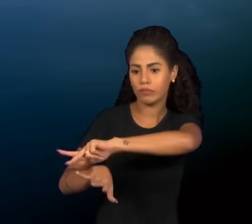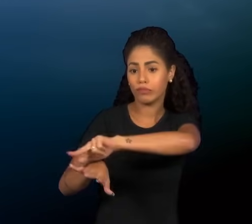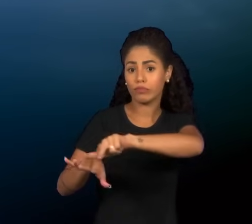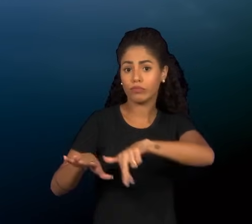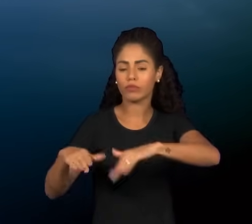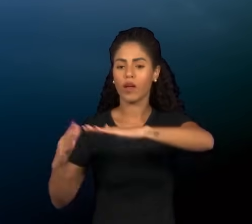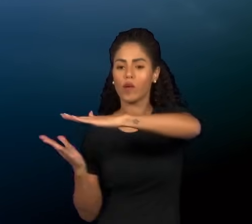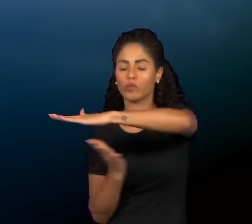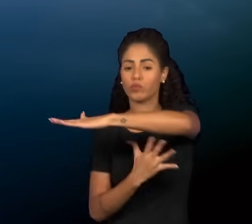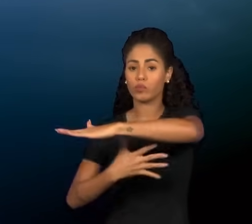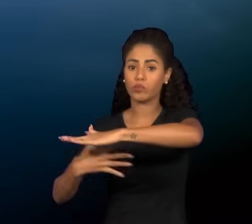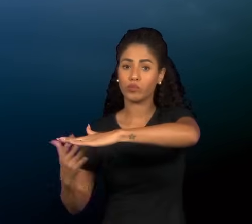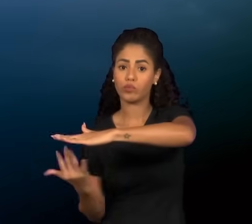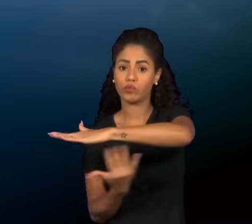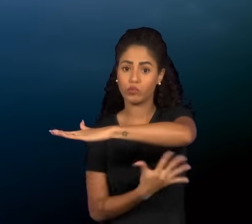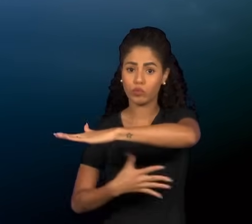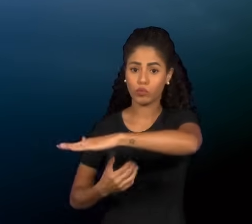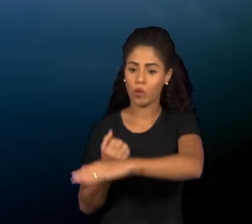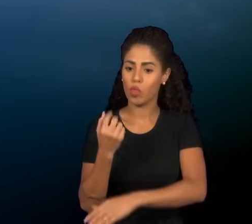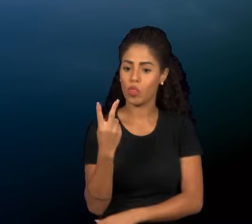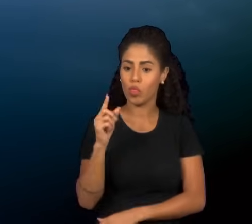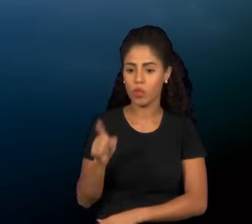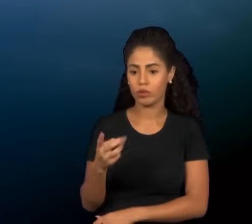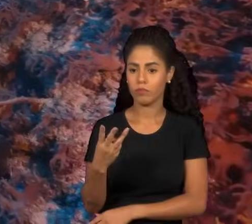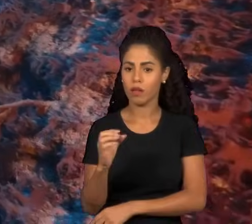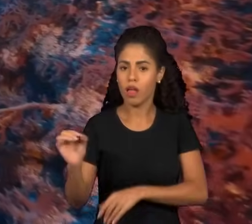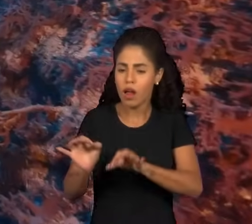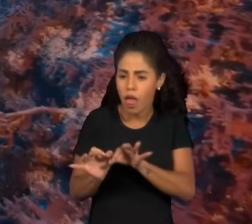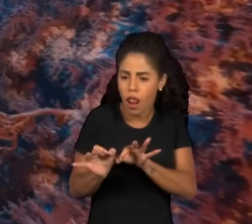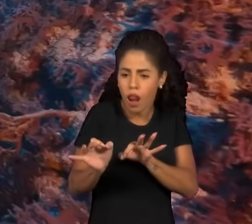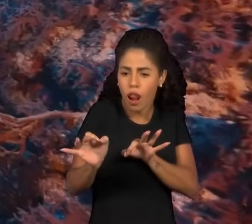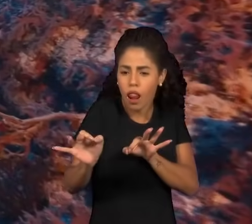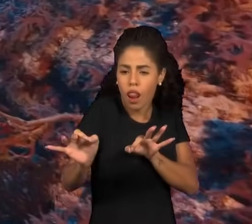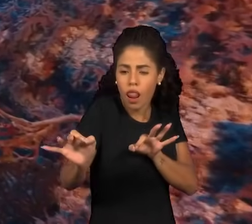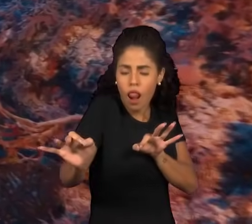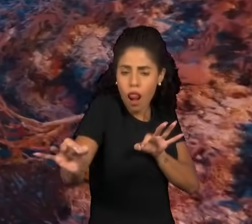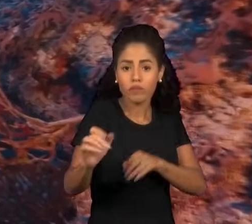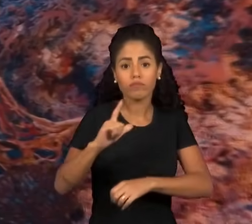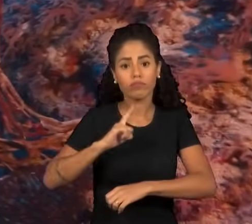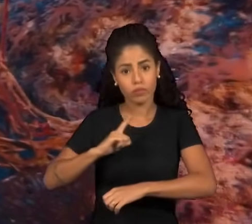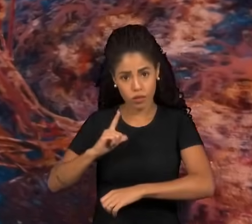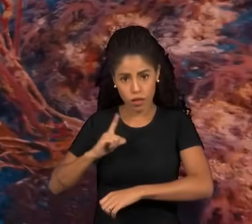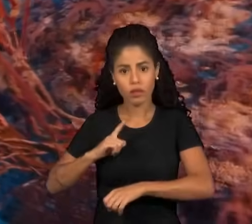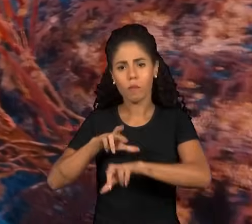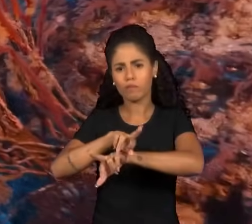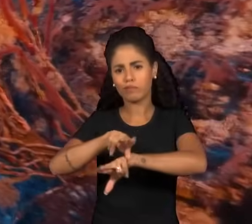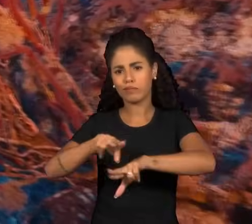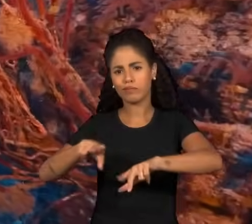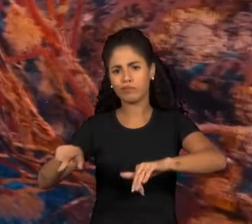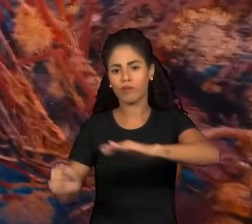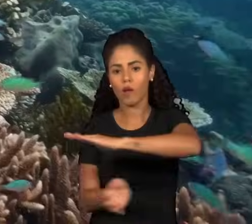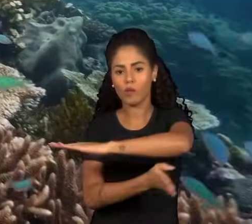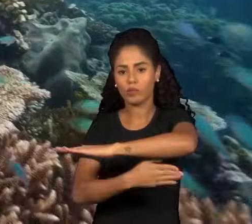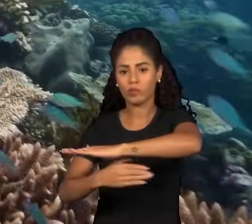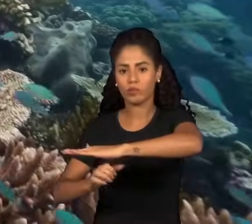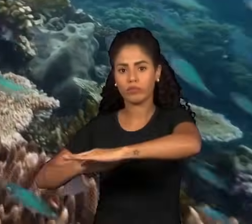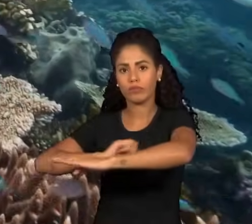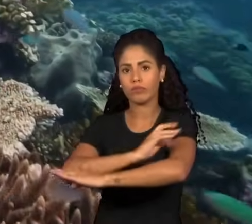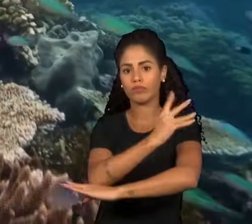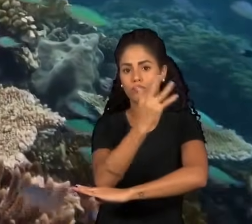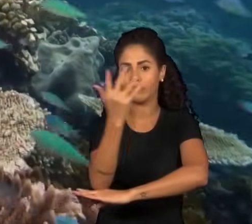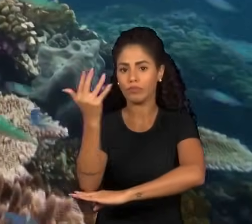de 2.300 quilômetros de extensão, que abriga uma enorme quantidade de biodiversidade.